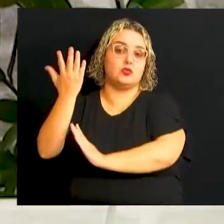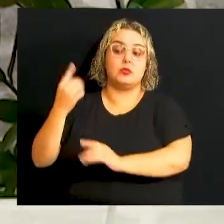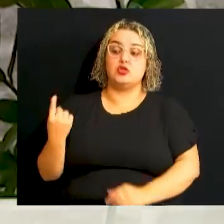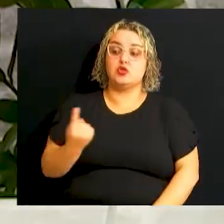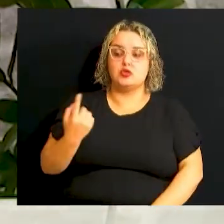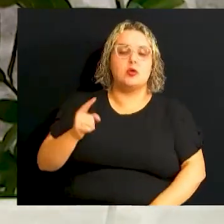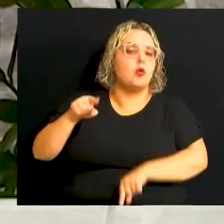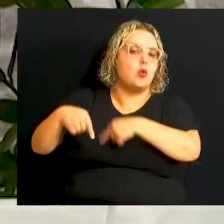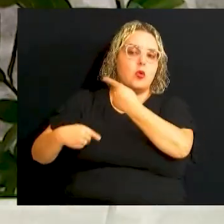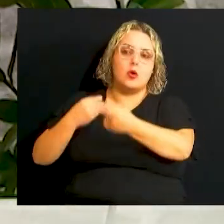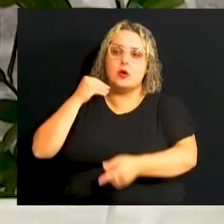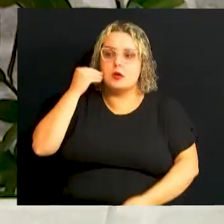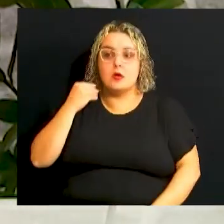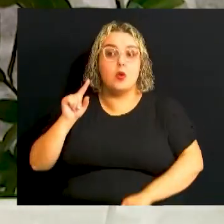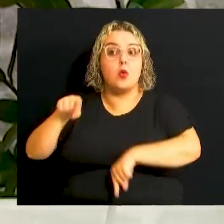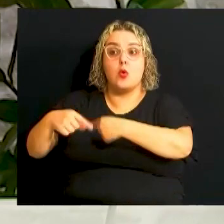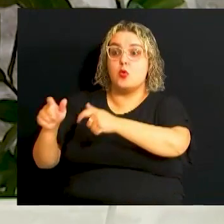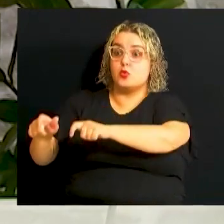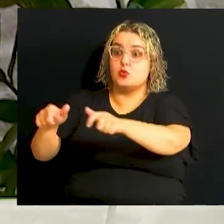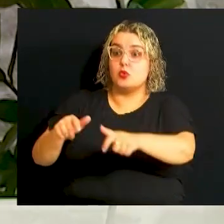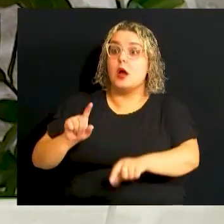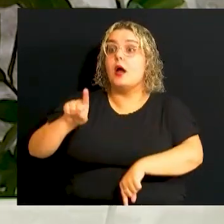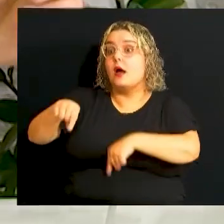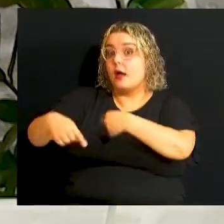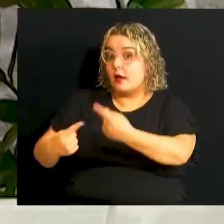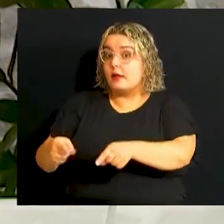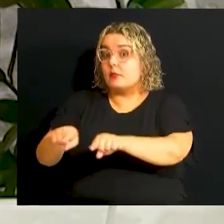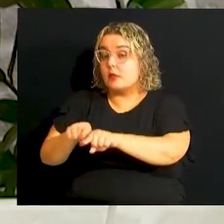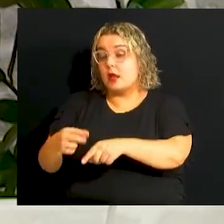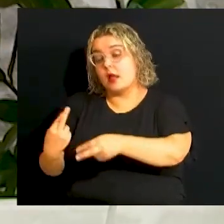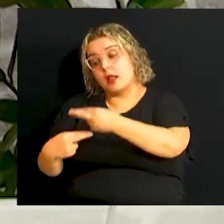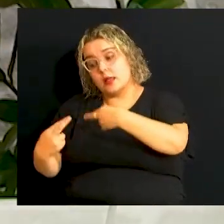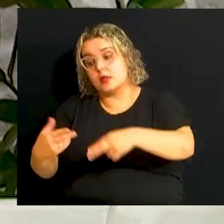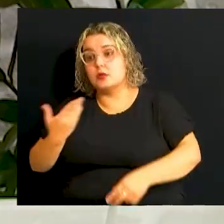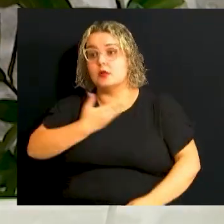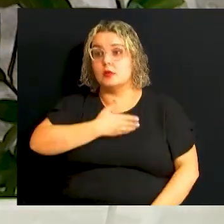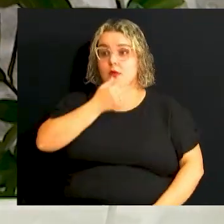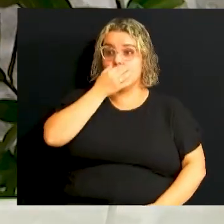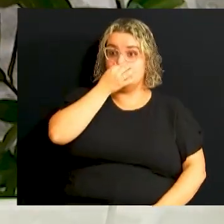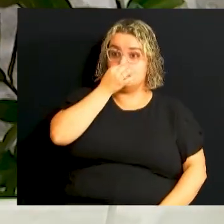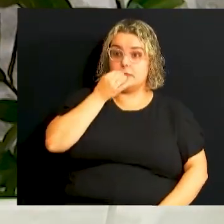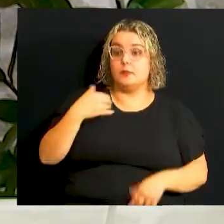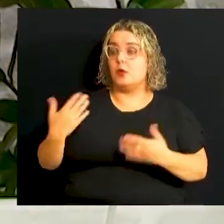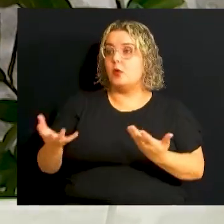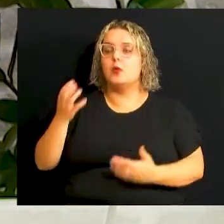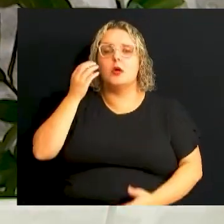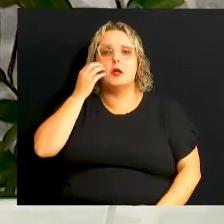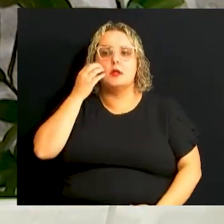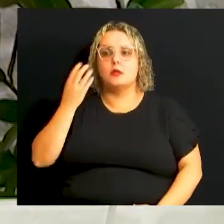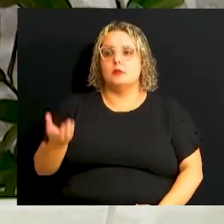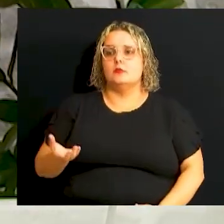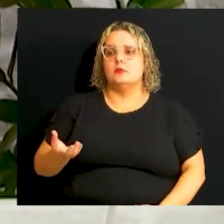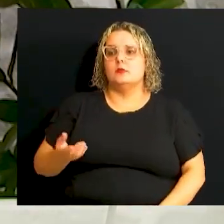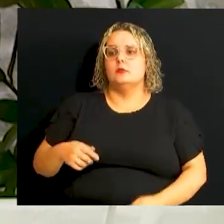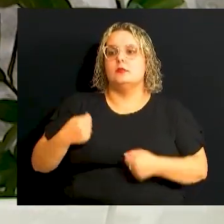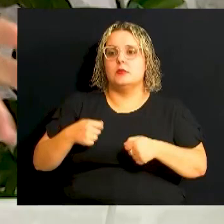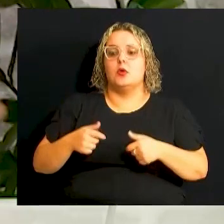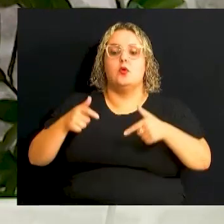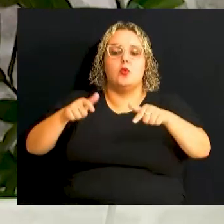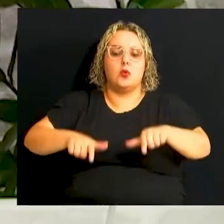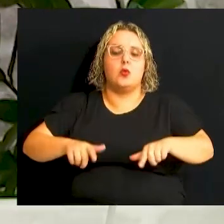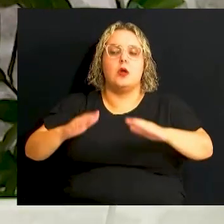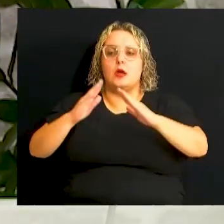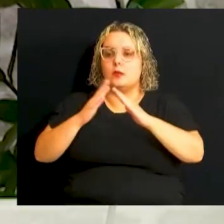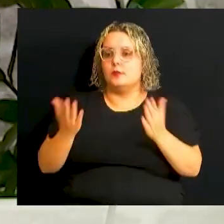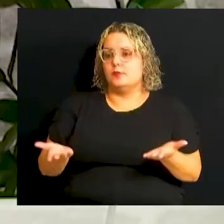explorar outras experiências, né? Outros ambientes, ou até mesmo, André, você precisa arrumar algum local